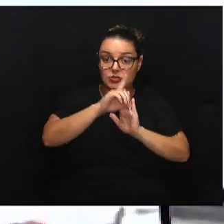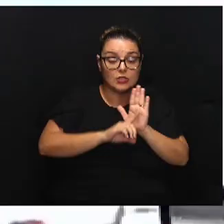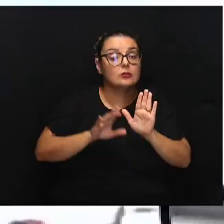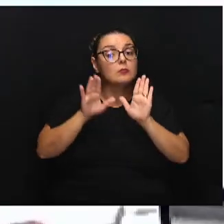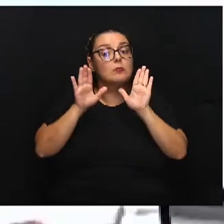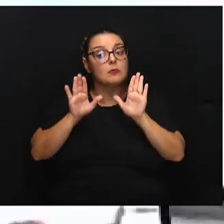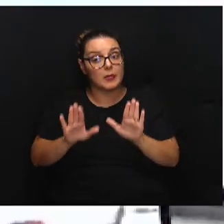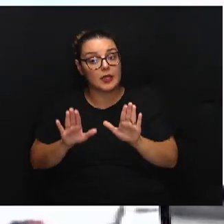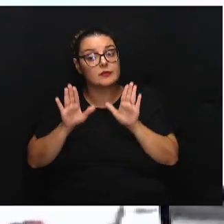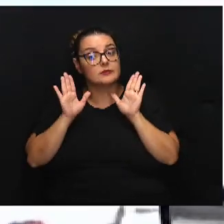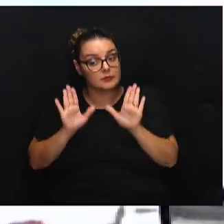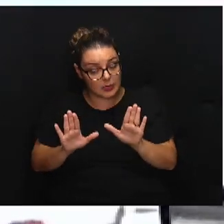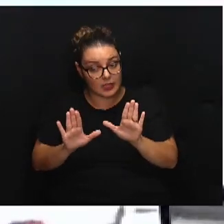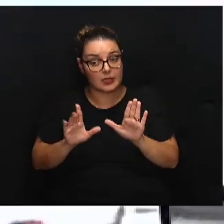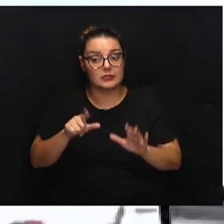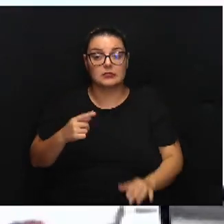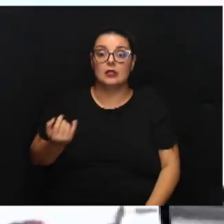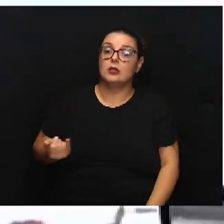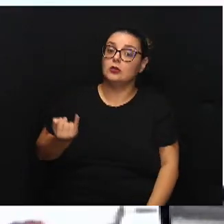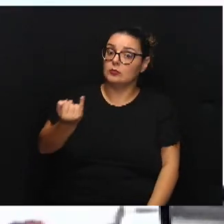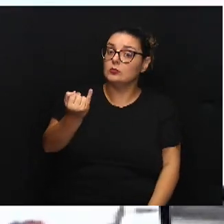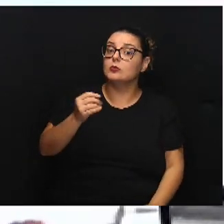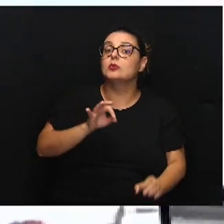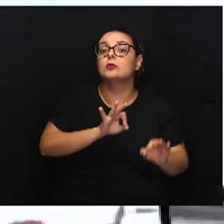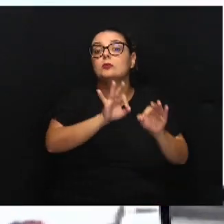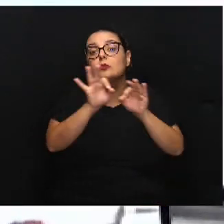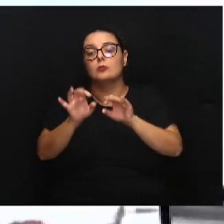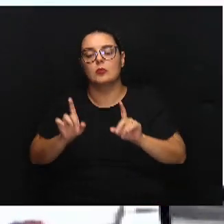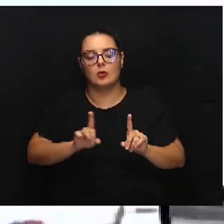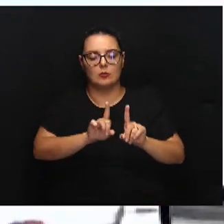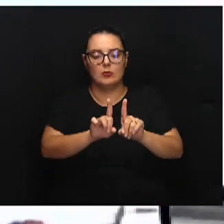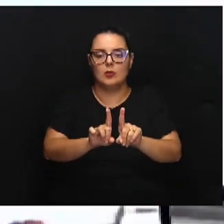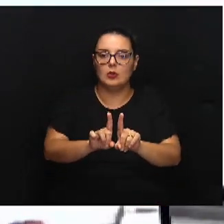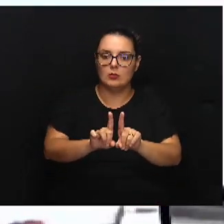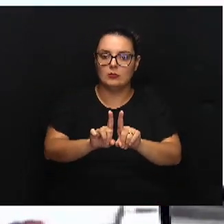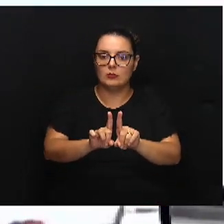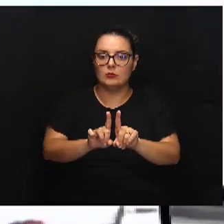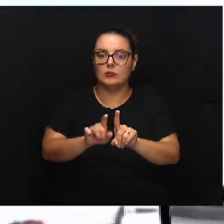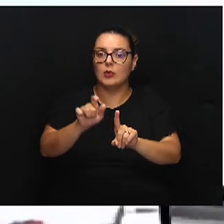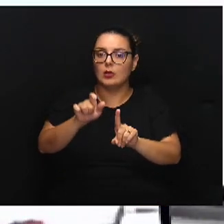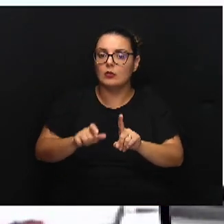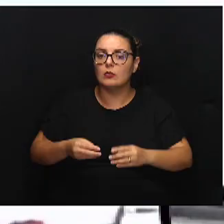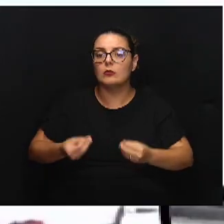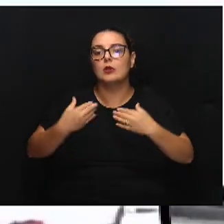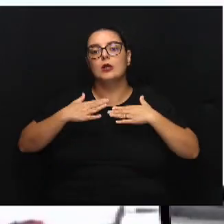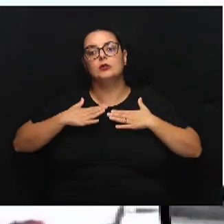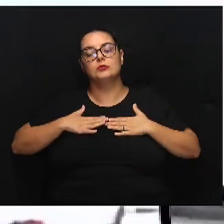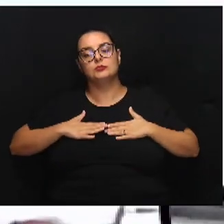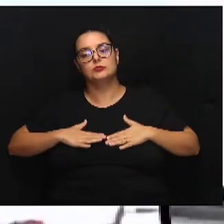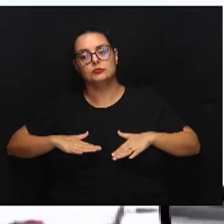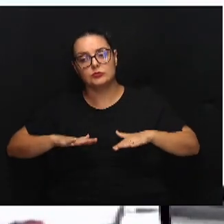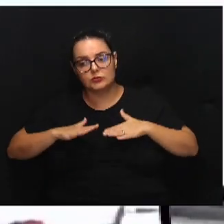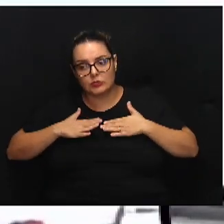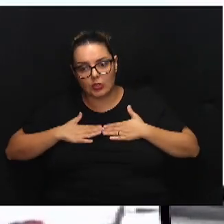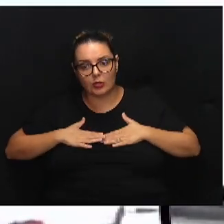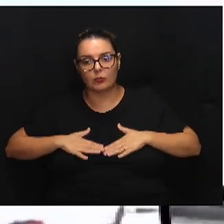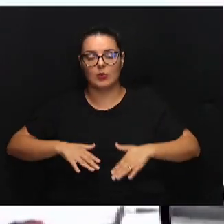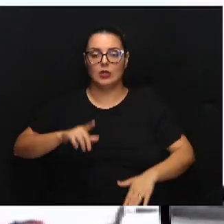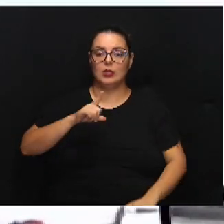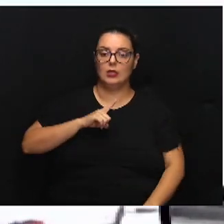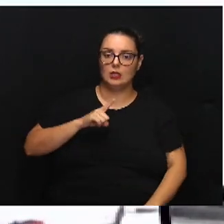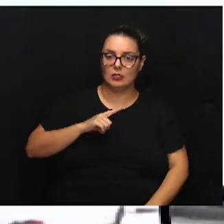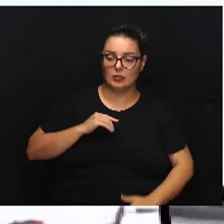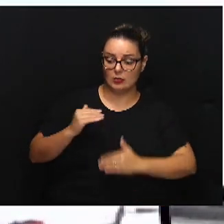Mas é importante que ela esteja acompanhada por alguém que seja uma pessoa que traga tranquilidade, que tenha